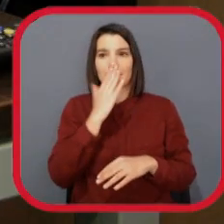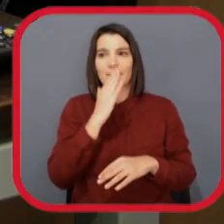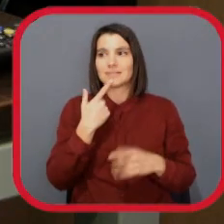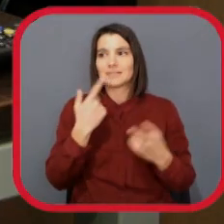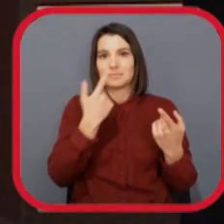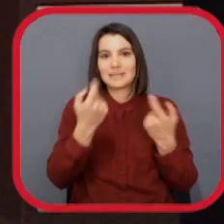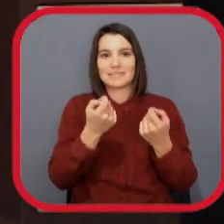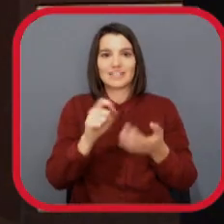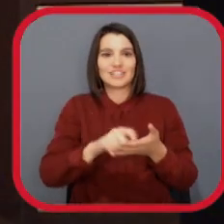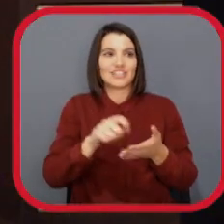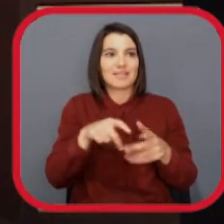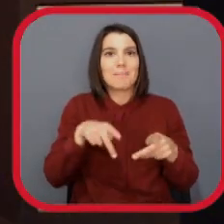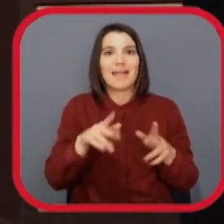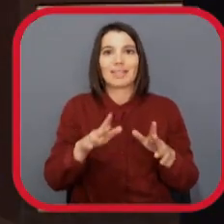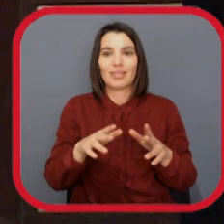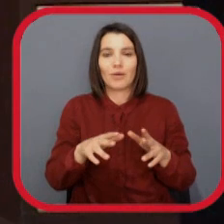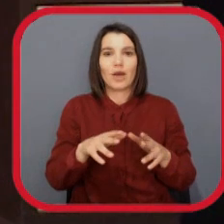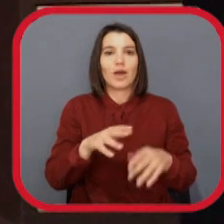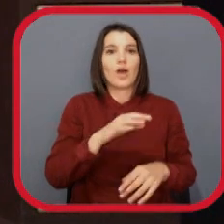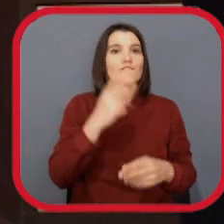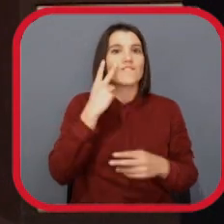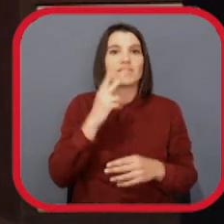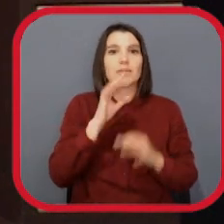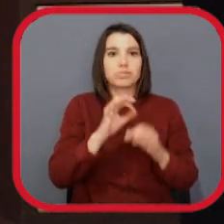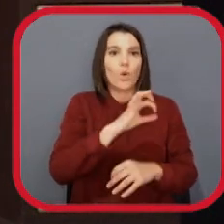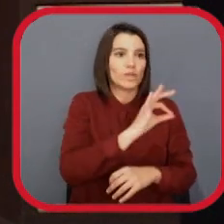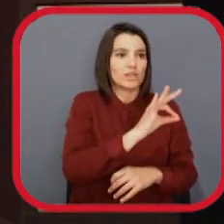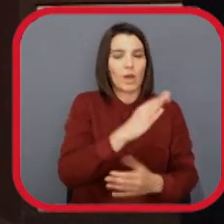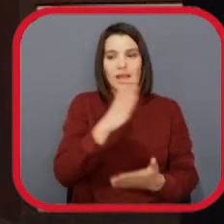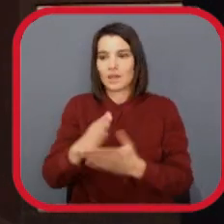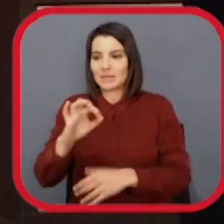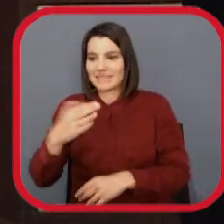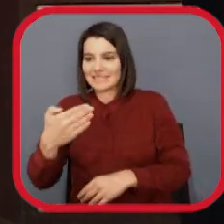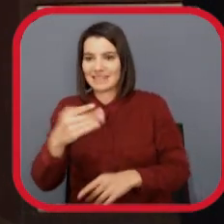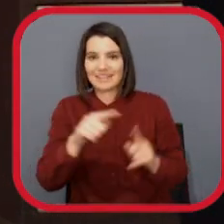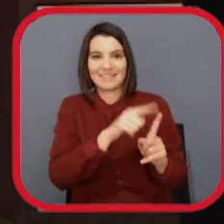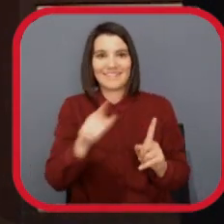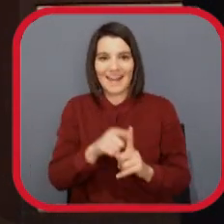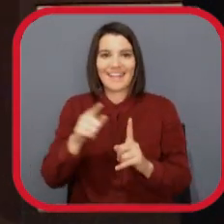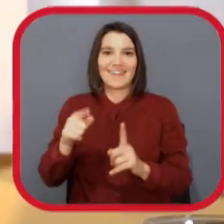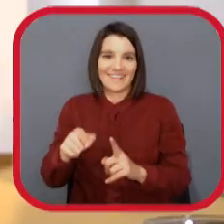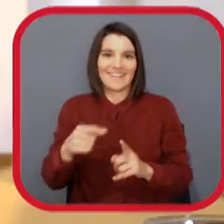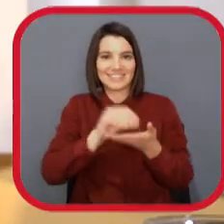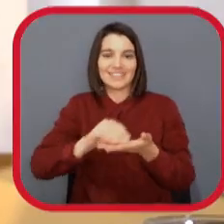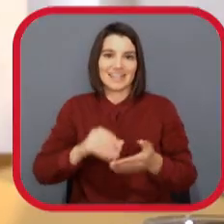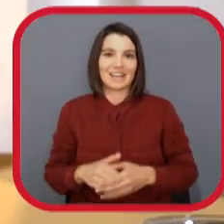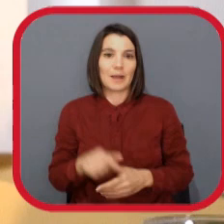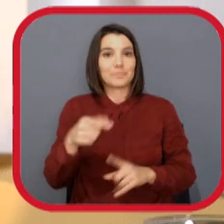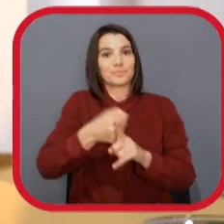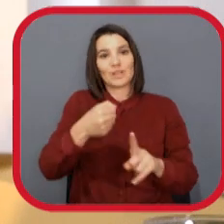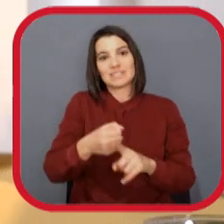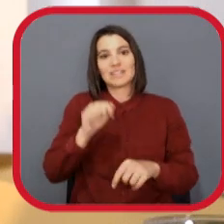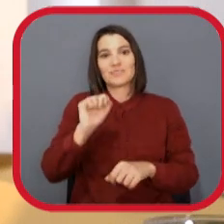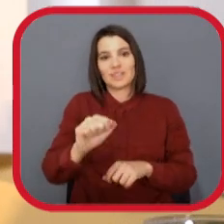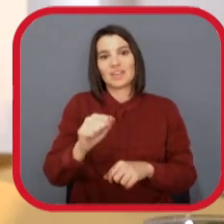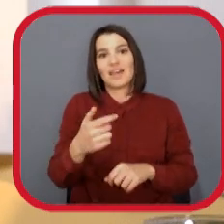escrita de método que eu fiz na vida. Estive a viver de 84 a 87, neste ano que tivemos a escrever o Conta-me. E esse é o desafio do Conta-me,